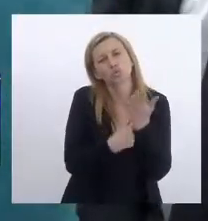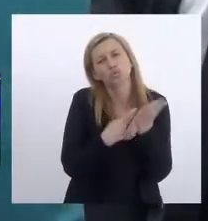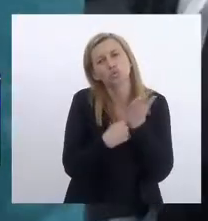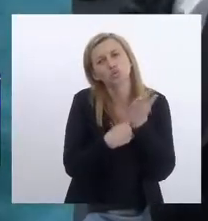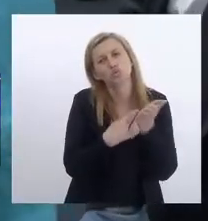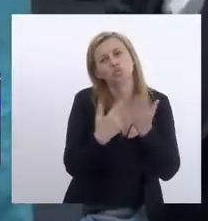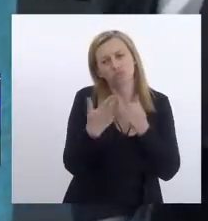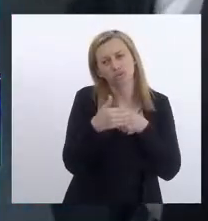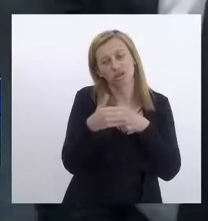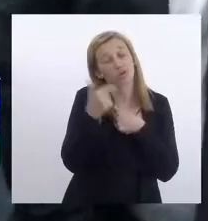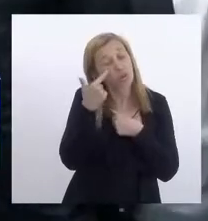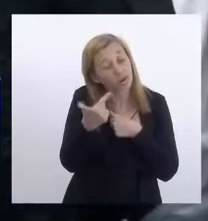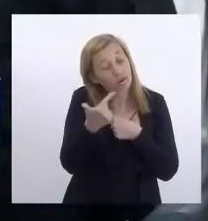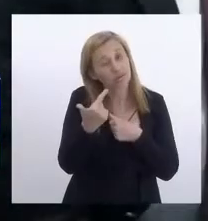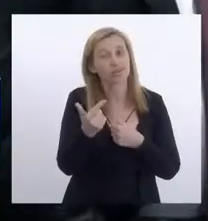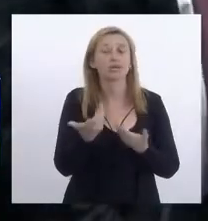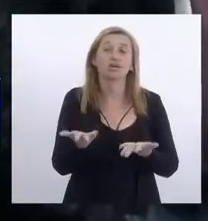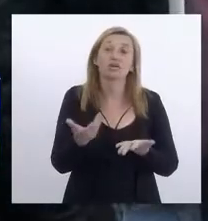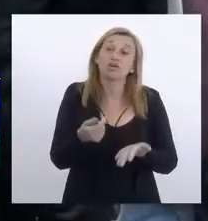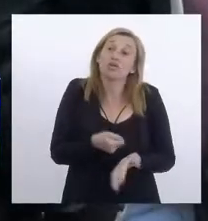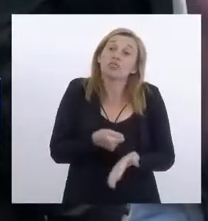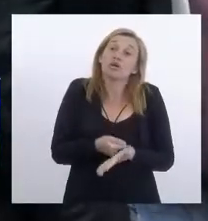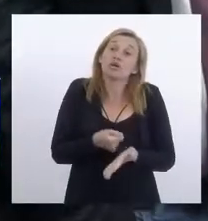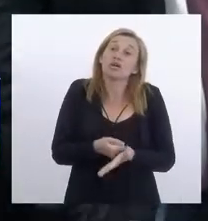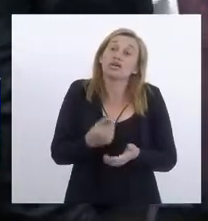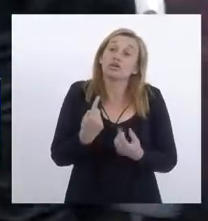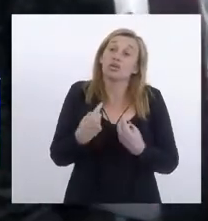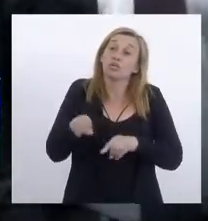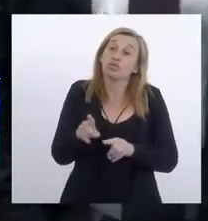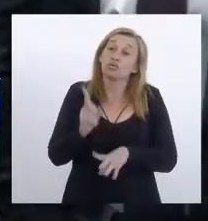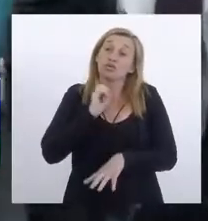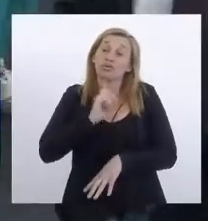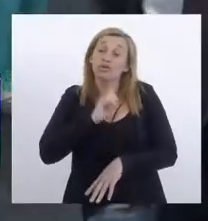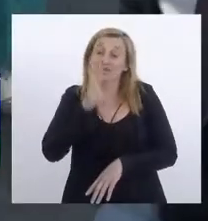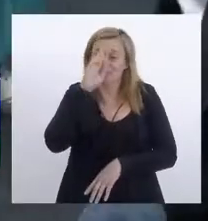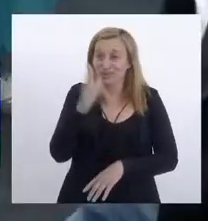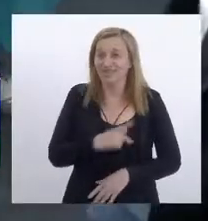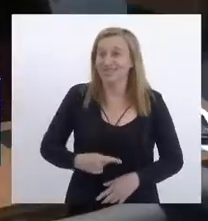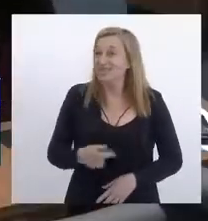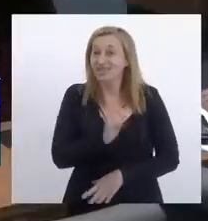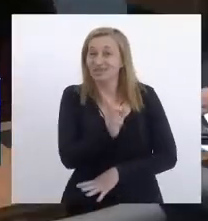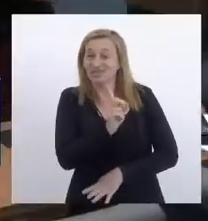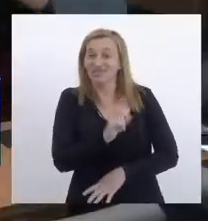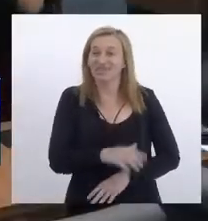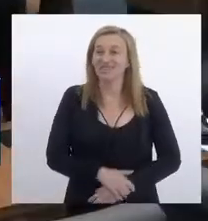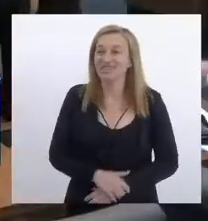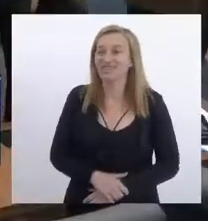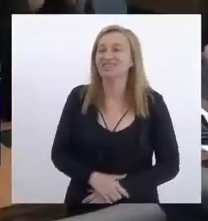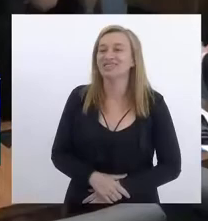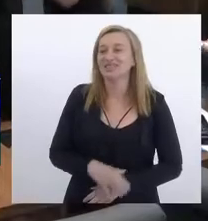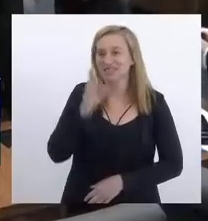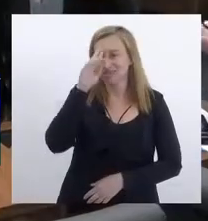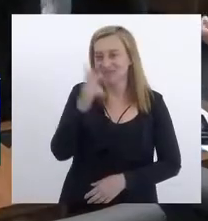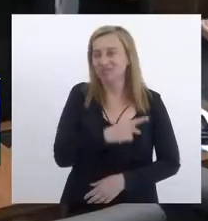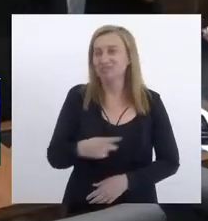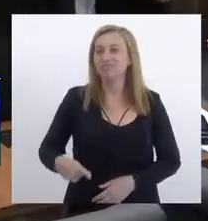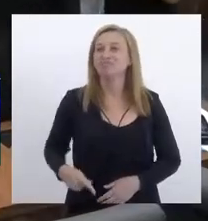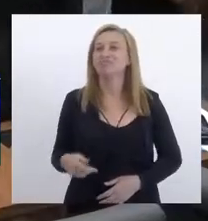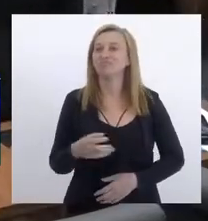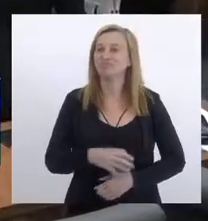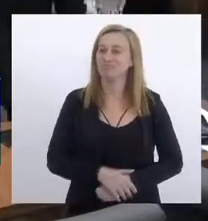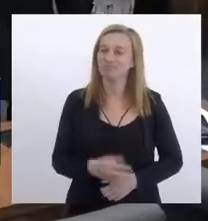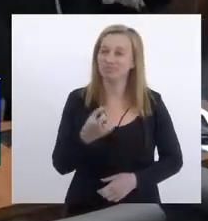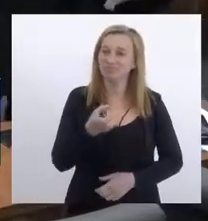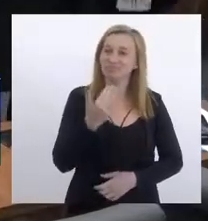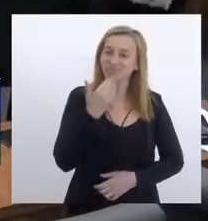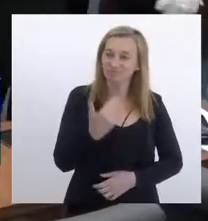Com carinho, vou olhar. Por favor, senão vou ser obrigado a torcer contra o Flamengo, presidente. Não. Deputado Márcio. Pelo senhor presidente, eu só quero